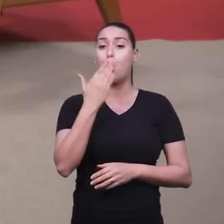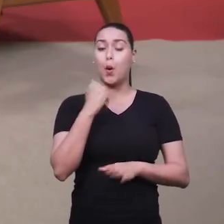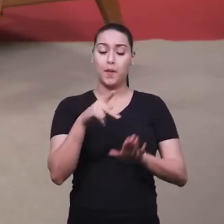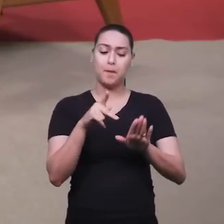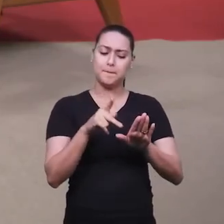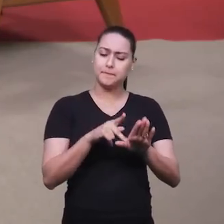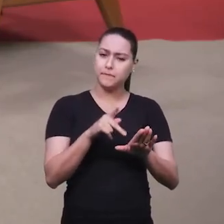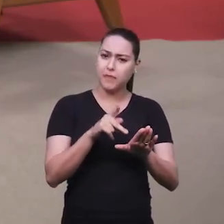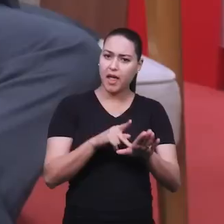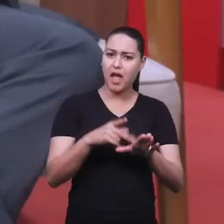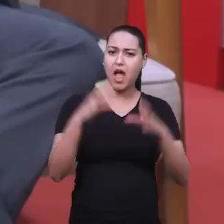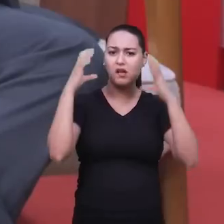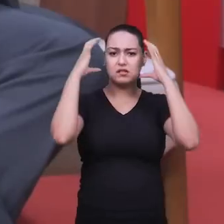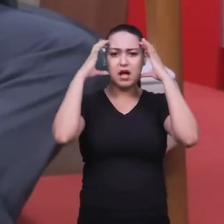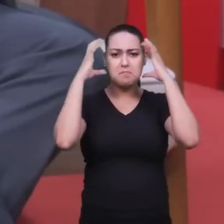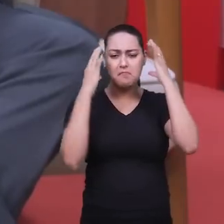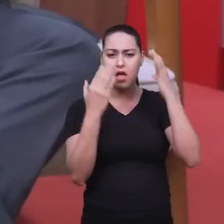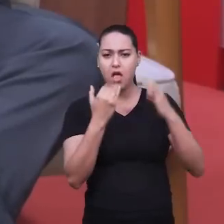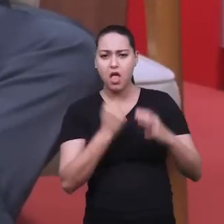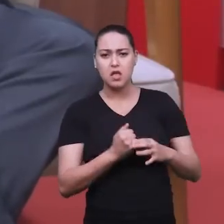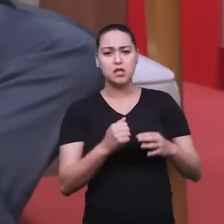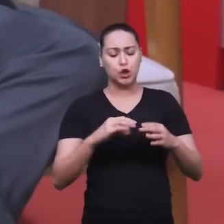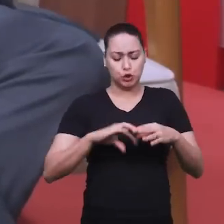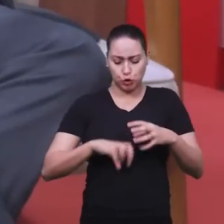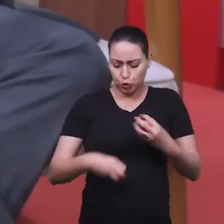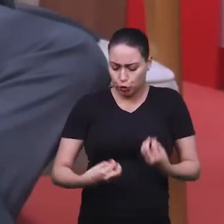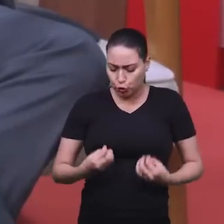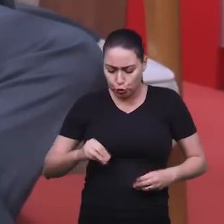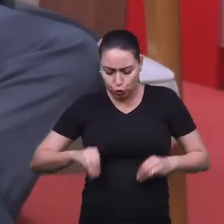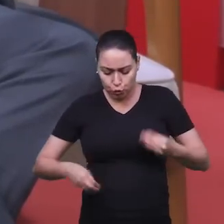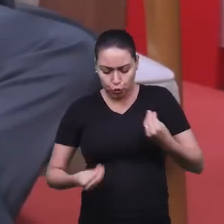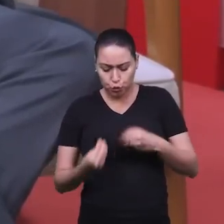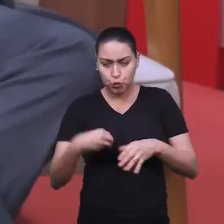fressura, teve aquela outra palavra, ninguém sai de casa.